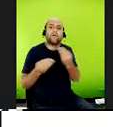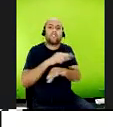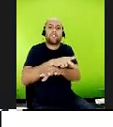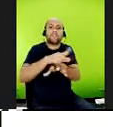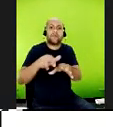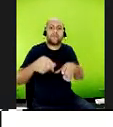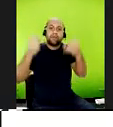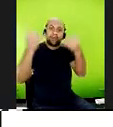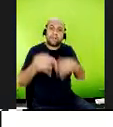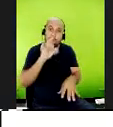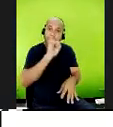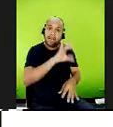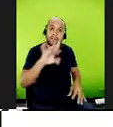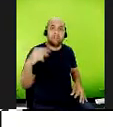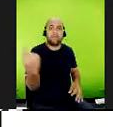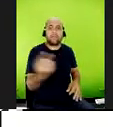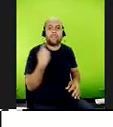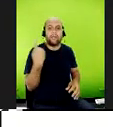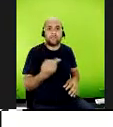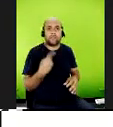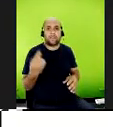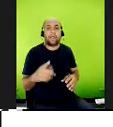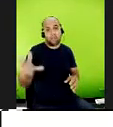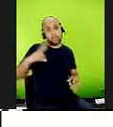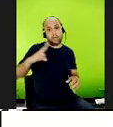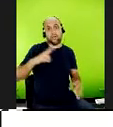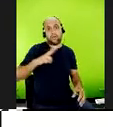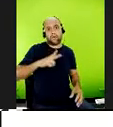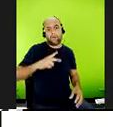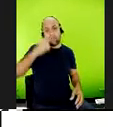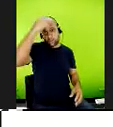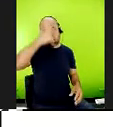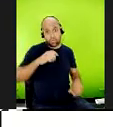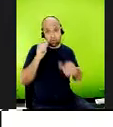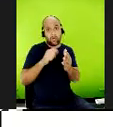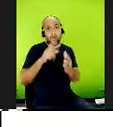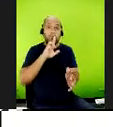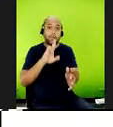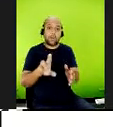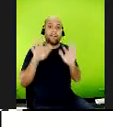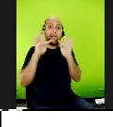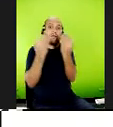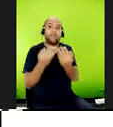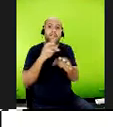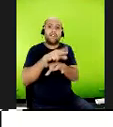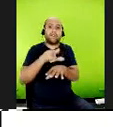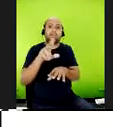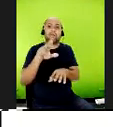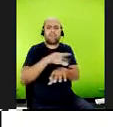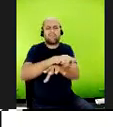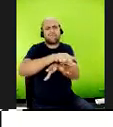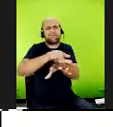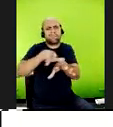cada um de nós aqui é uma singularidade né Eu sou fruto de uma família de muitos irmãos mas independentemente do fato de ter sido